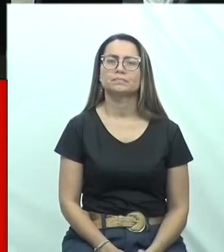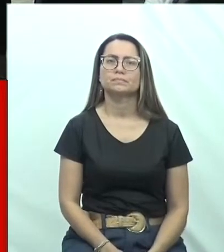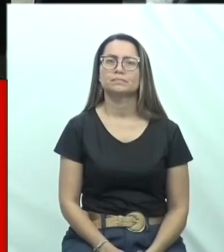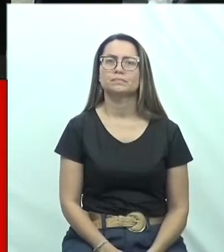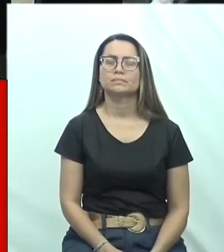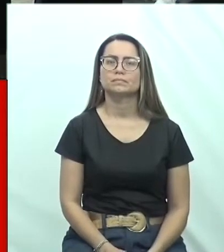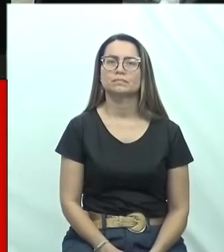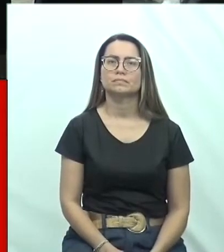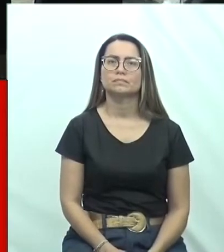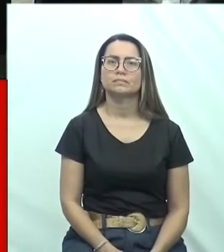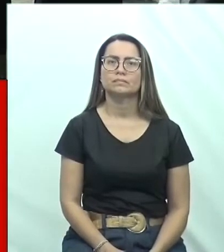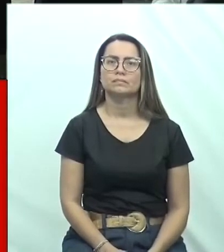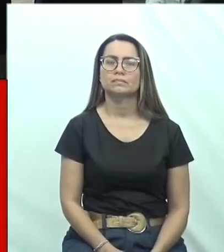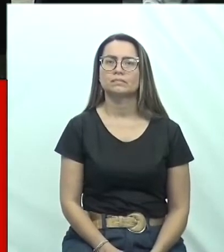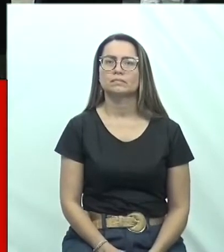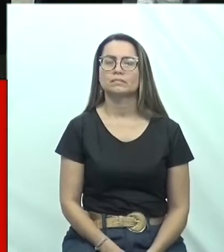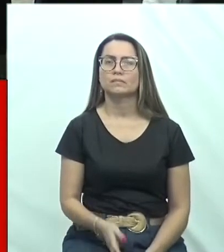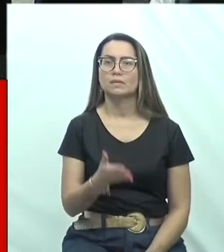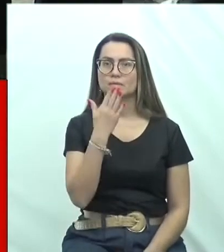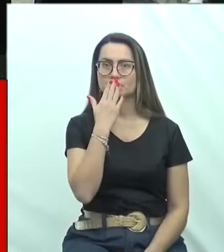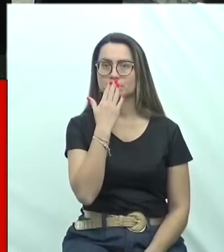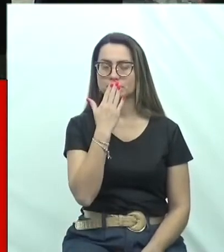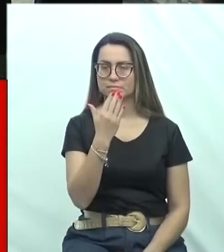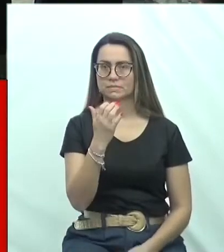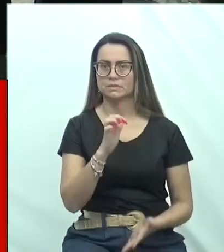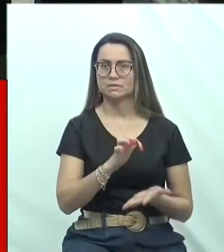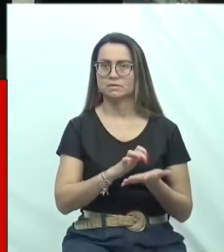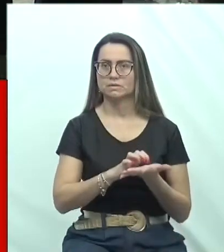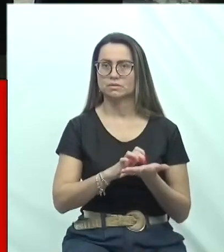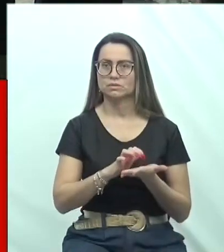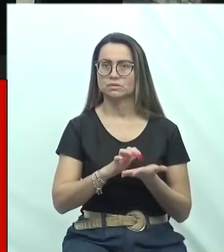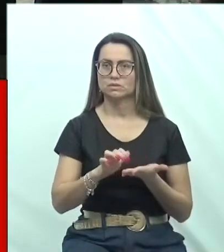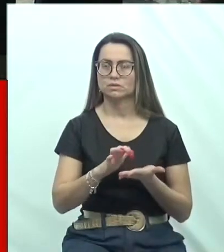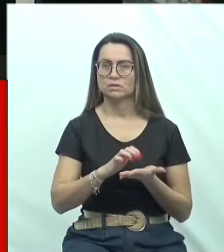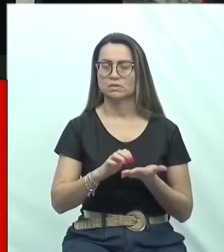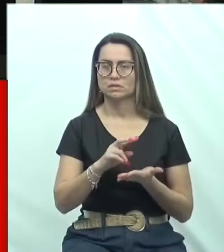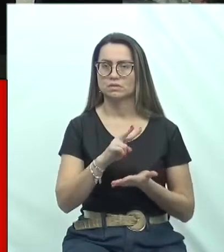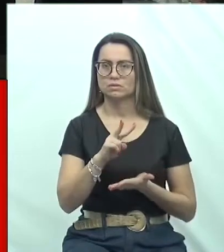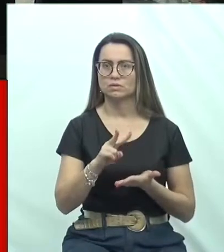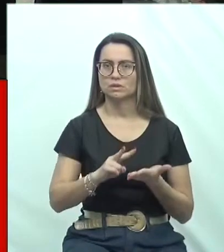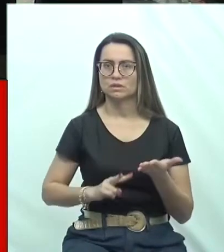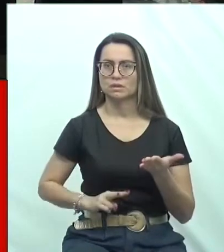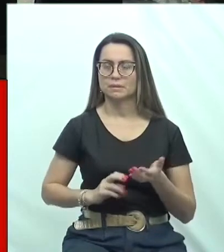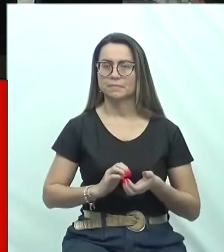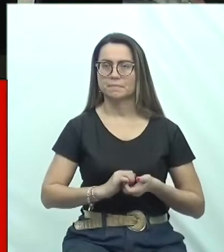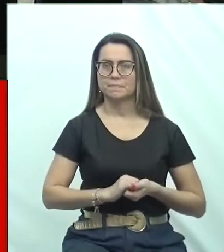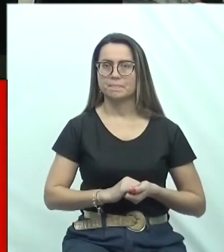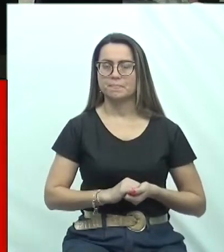Solicito agora ao senhor secretário que faça a leitura do expediente, do grande expediente.